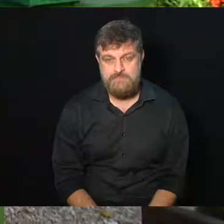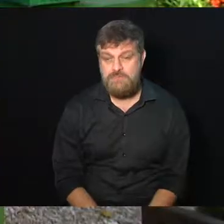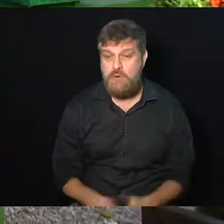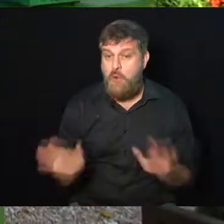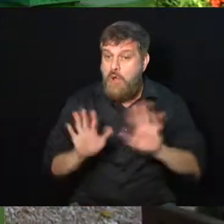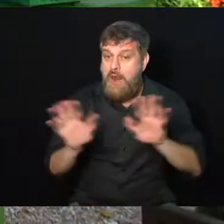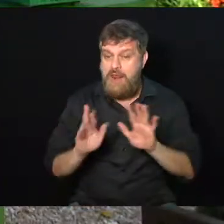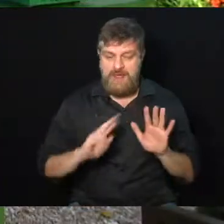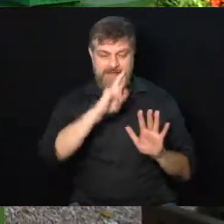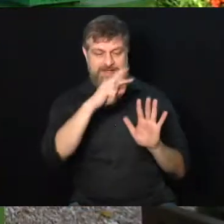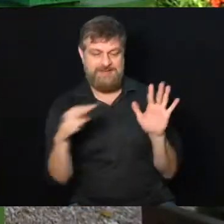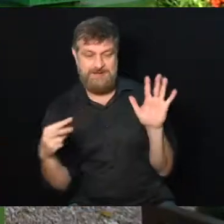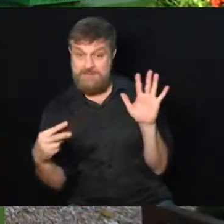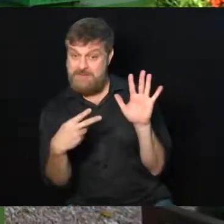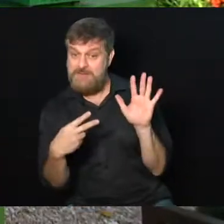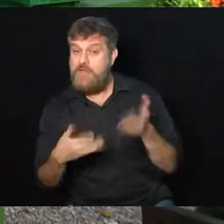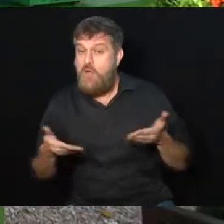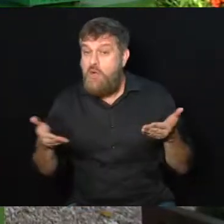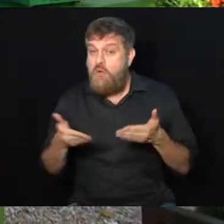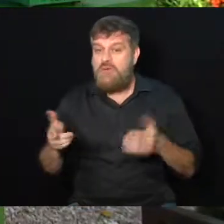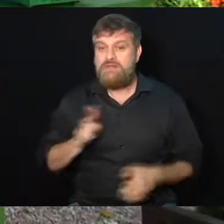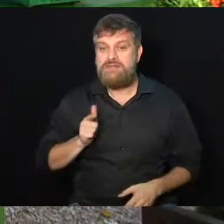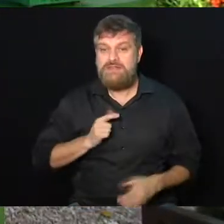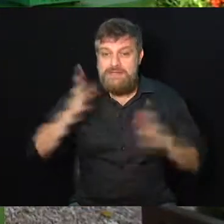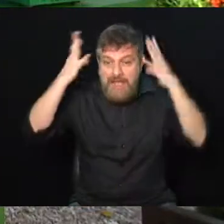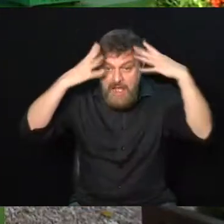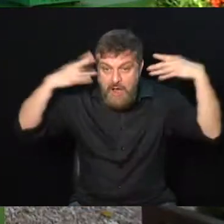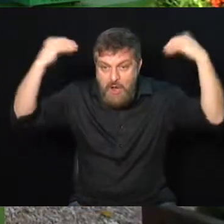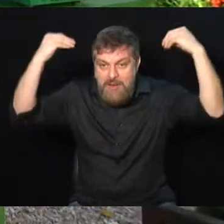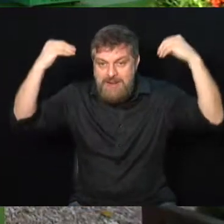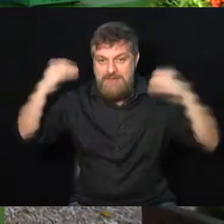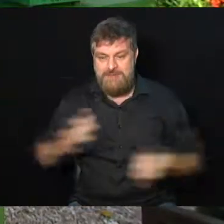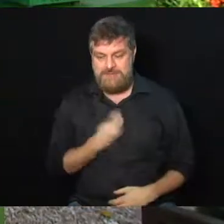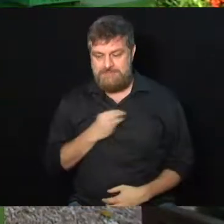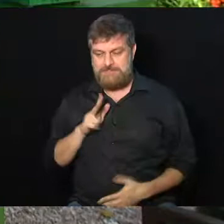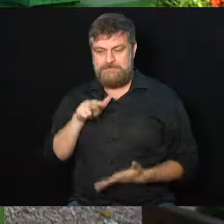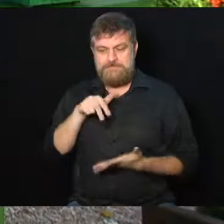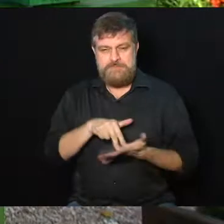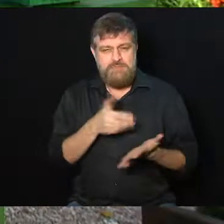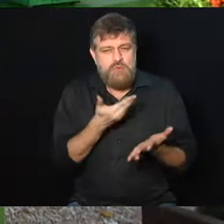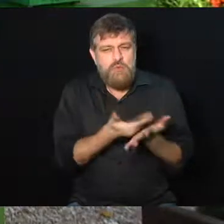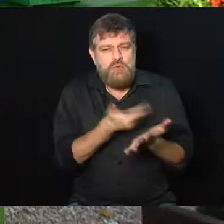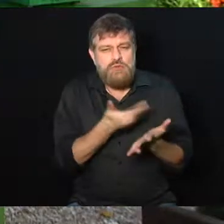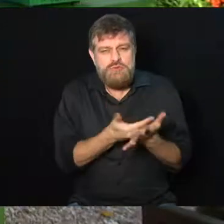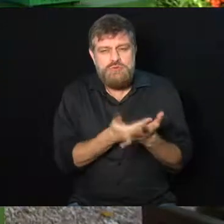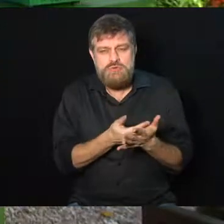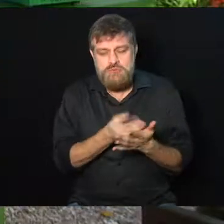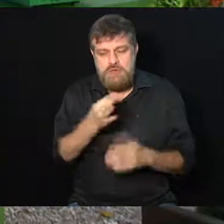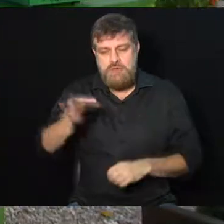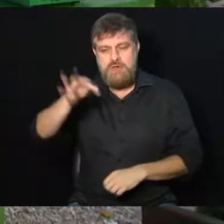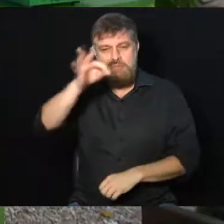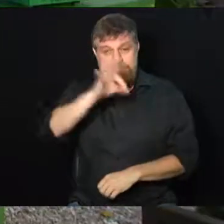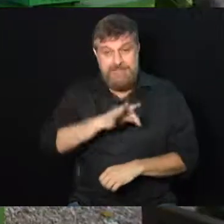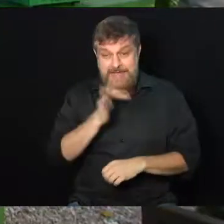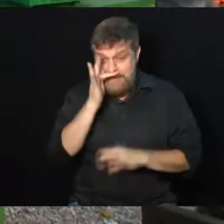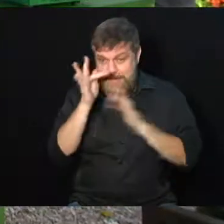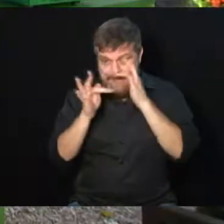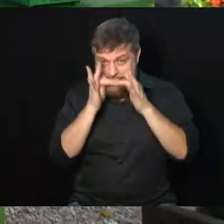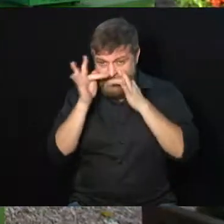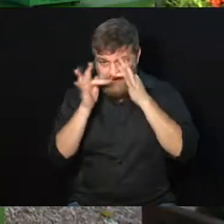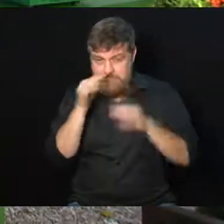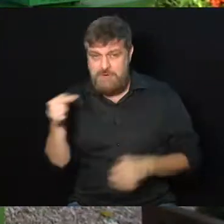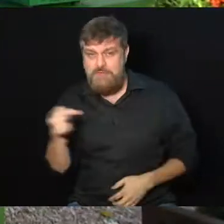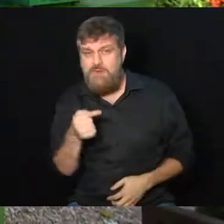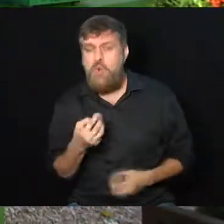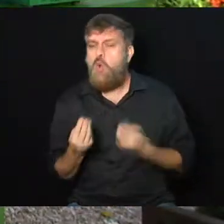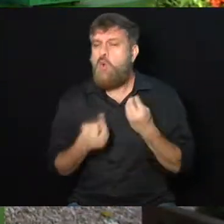Olá, o Giro Ambiental de hoje veio a Olambra e mostra um estudo que é feito com as abelhas brasileiras. O que cada um